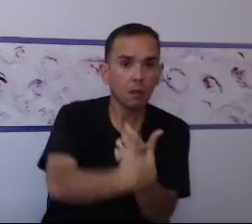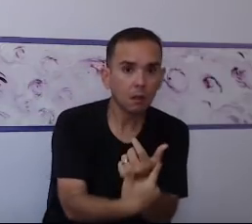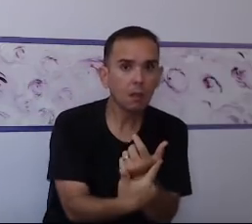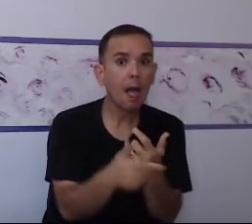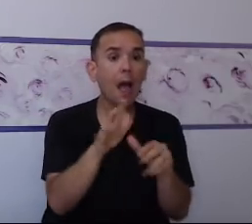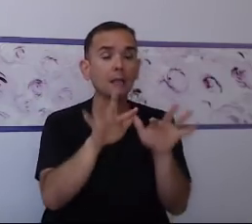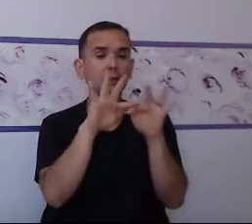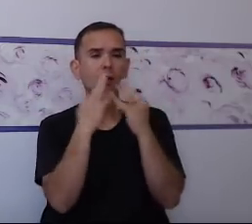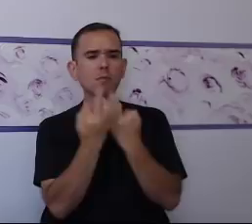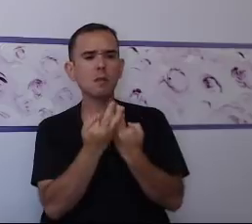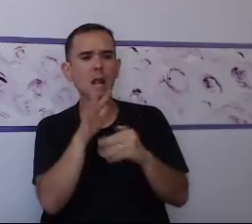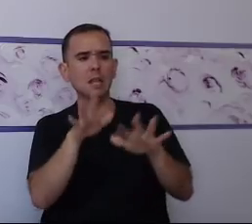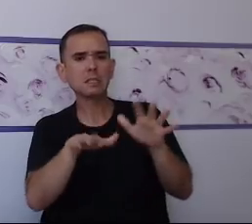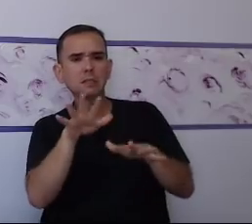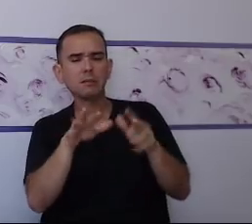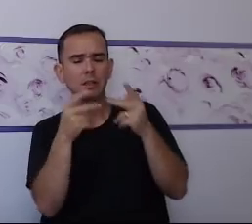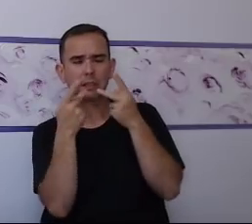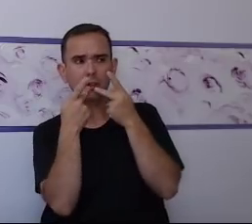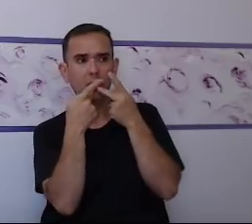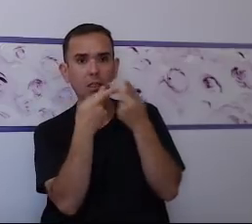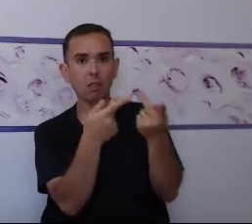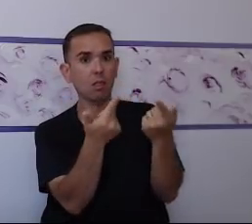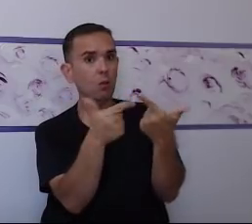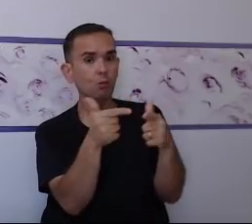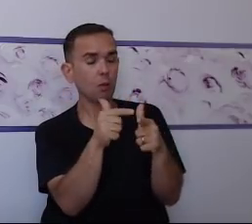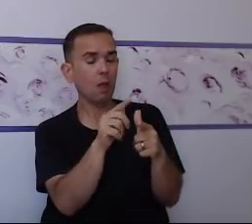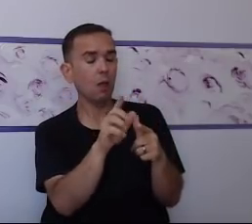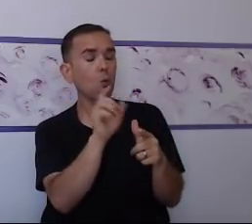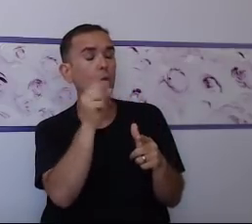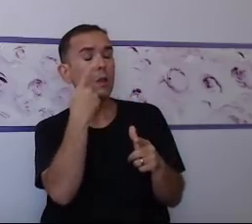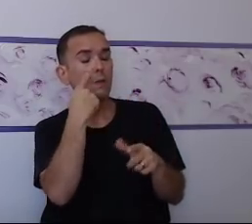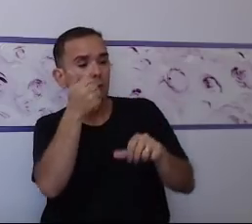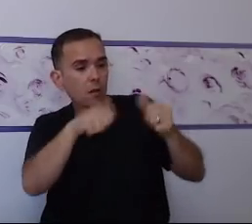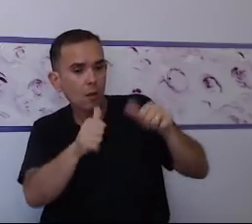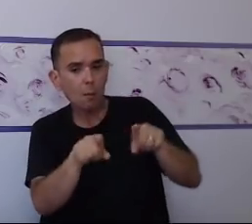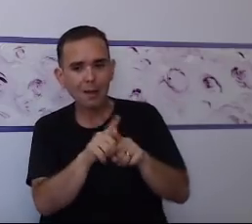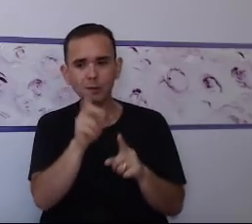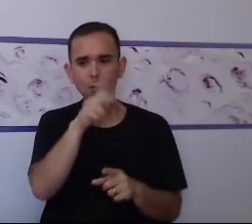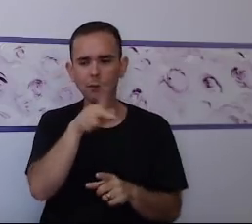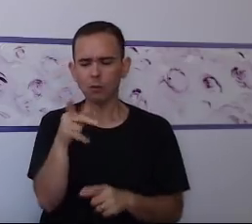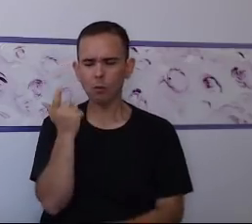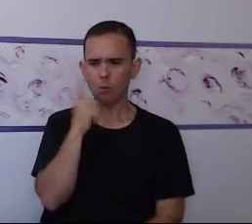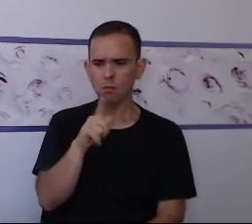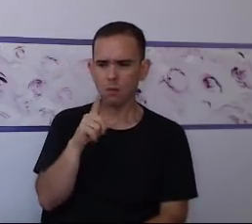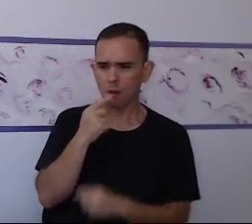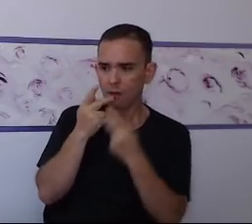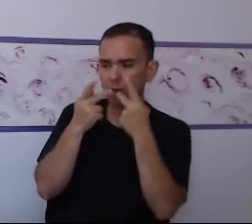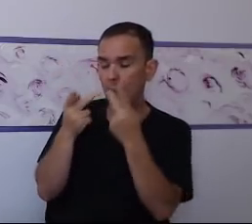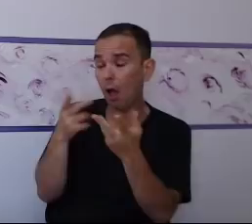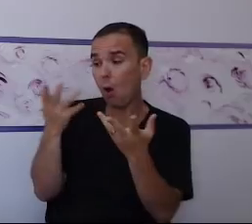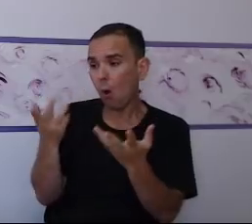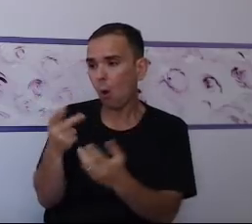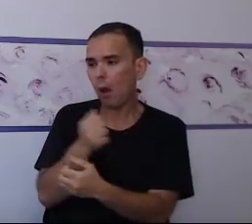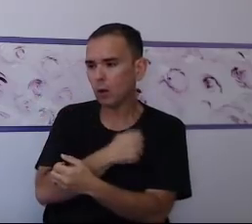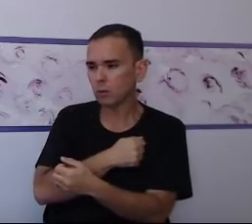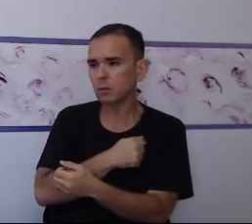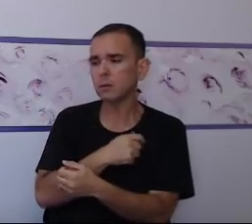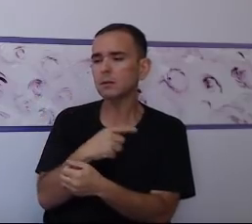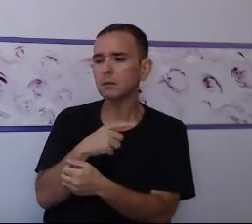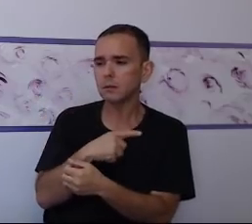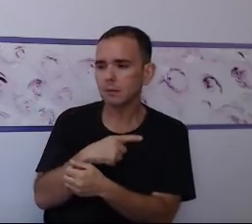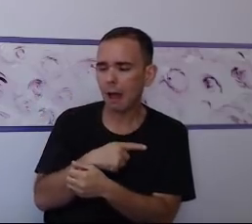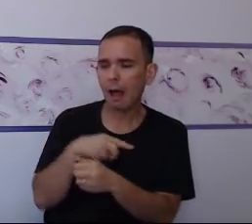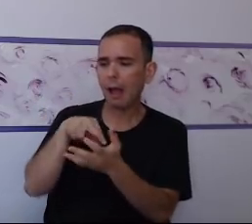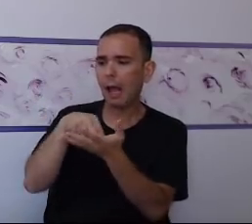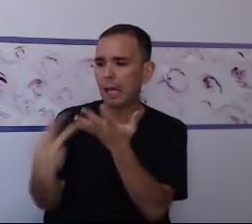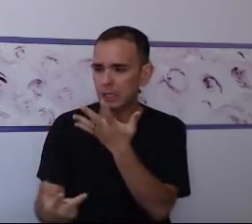vezes, a família, muitas vezes, não tem o diagnóstico, porém, o professor consegue relatar. Olha, o aluno está ganhando muito, a